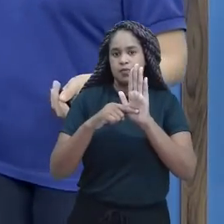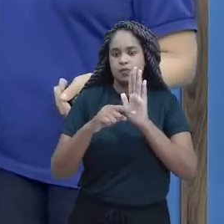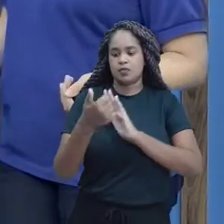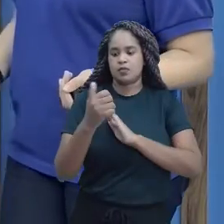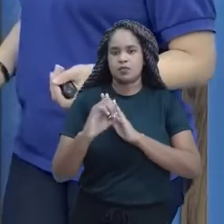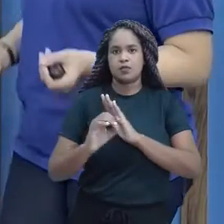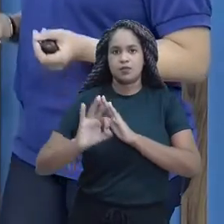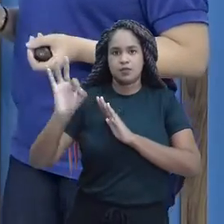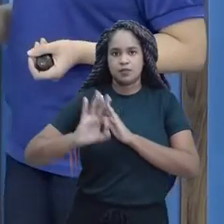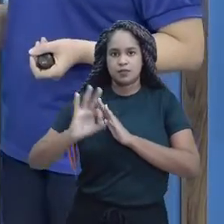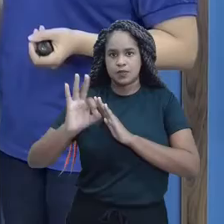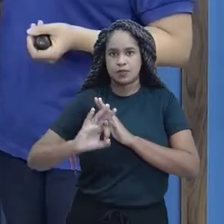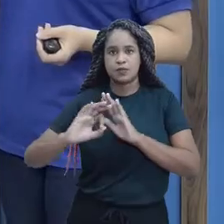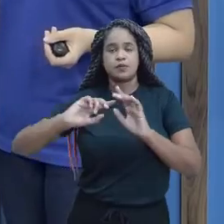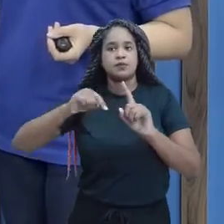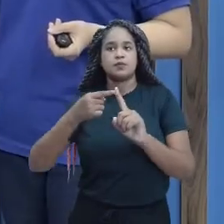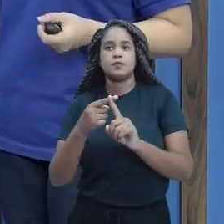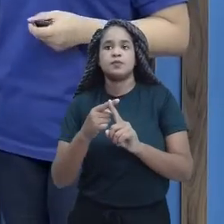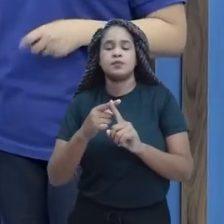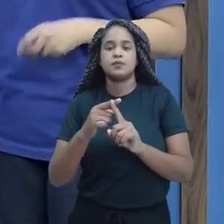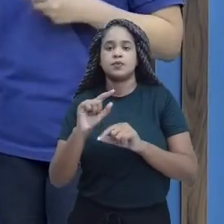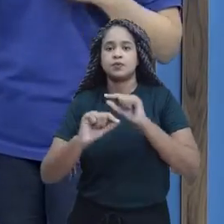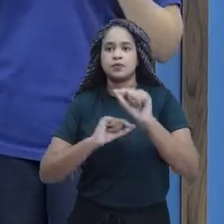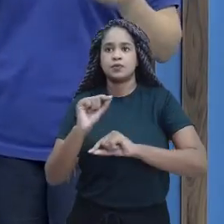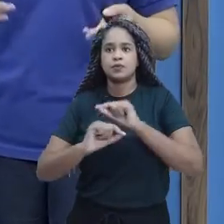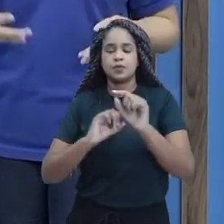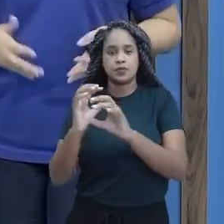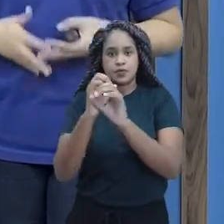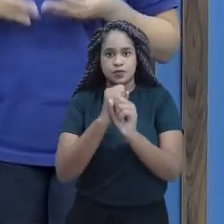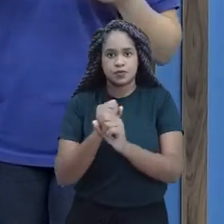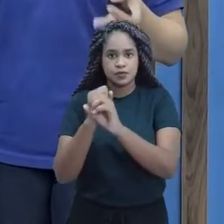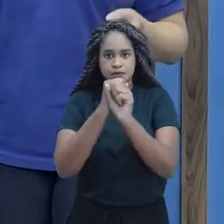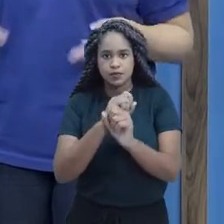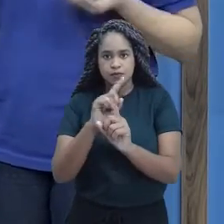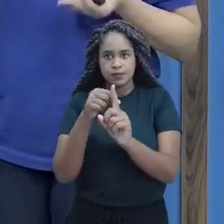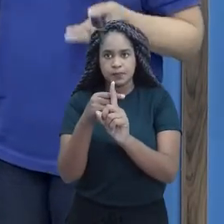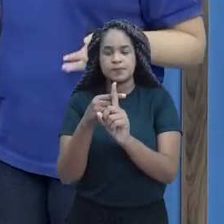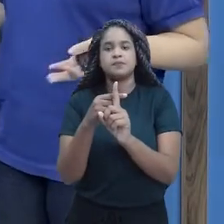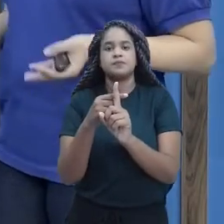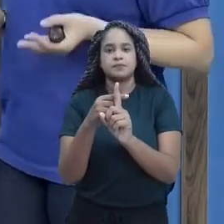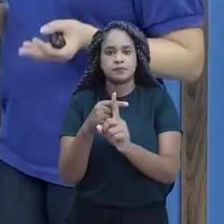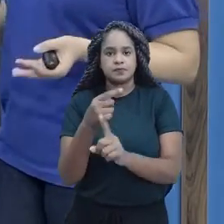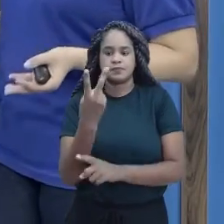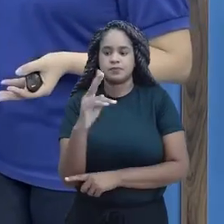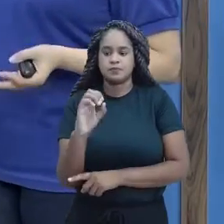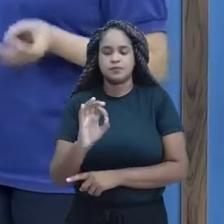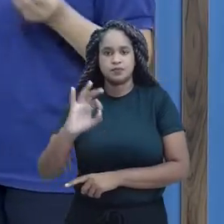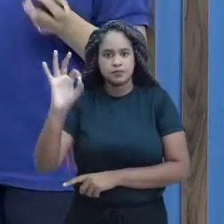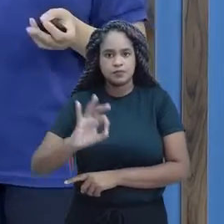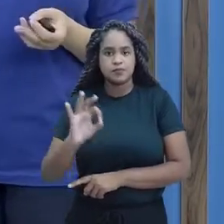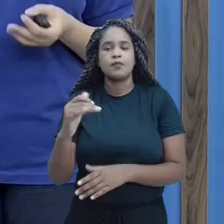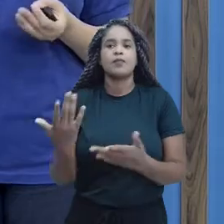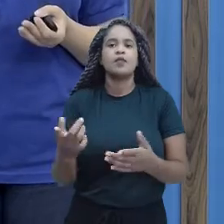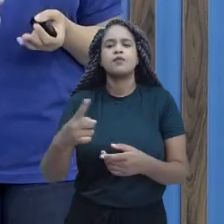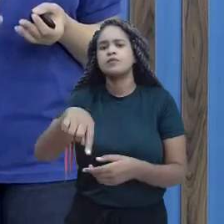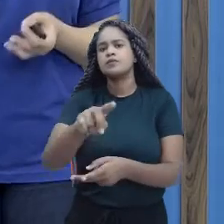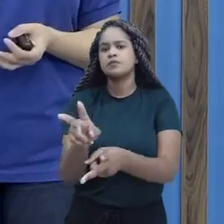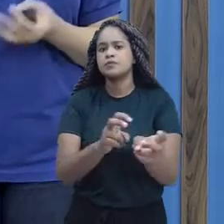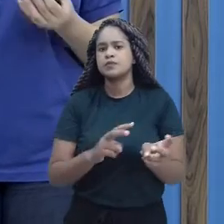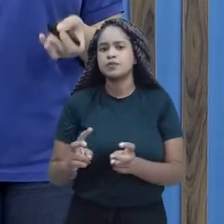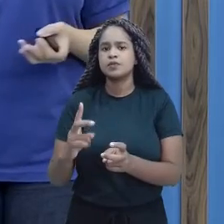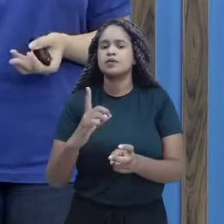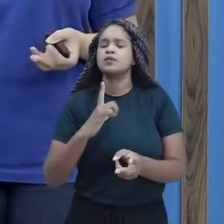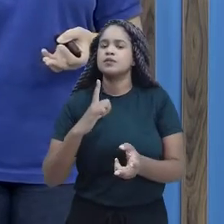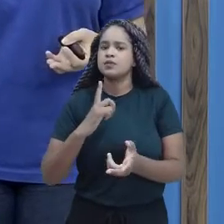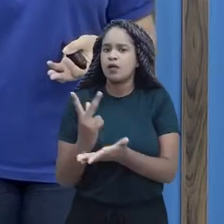de 10%, depois a gente tem uma ideia de somar, né, de adicionar, crescer 20%. Então, você percebe que